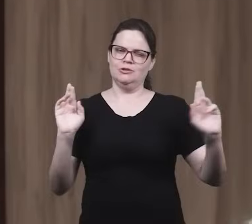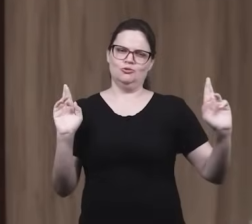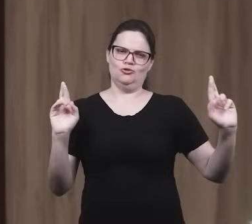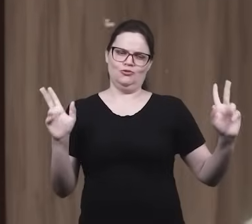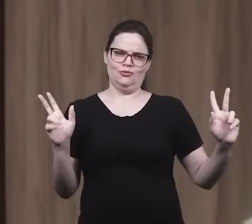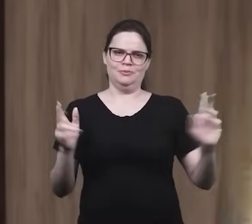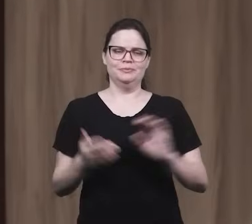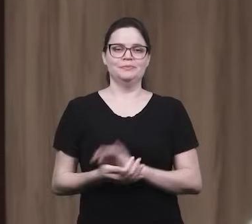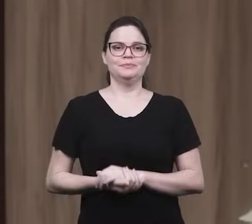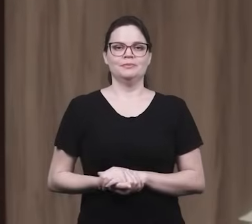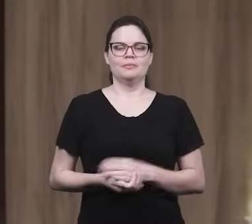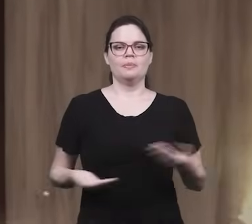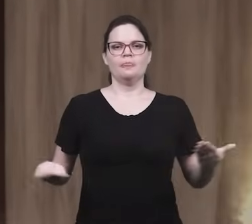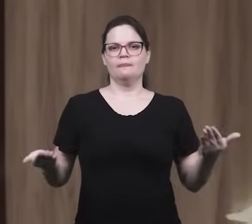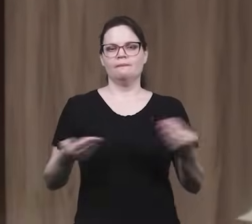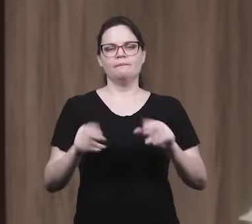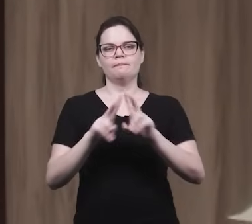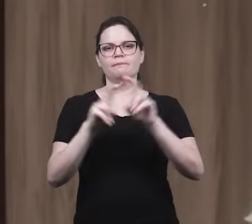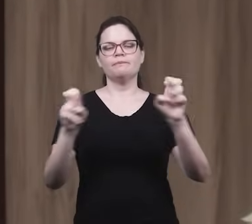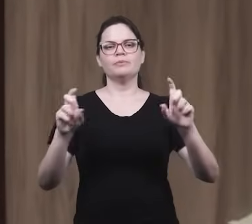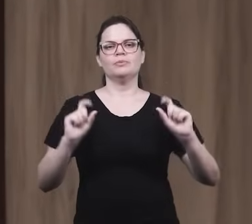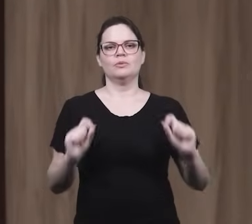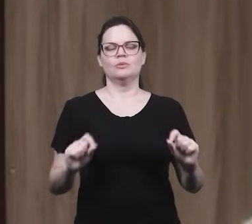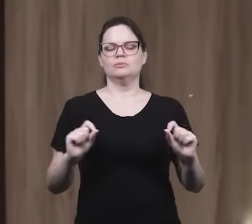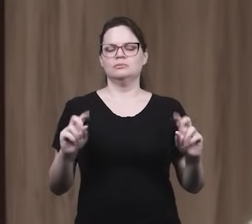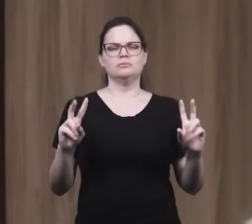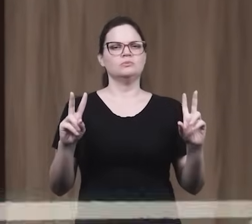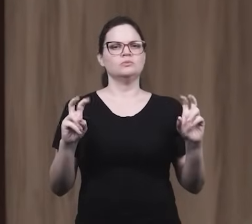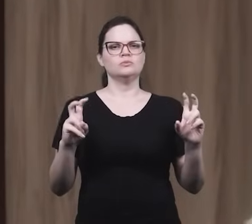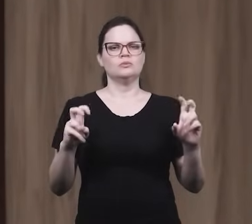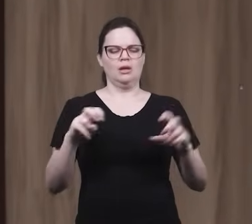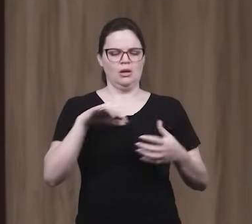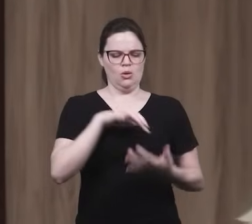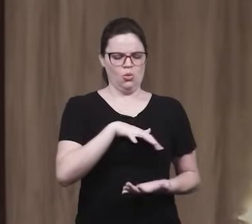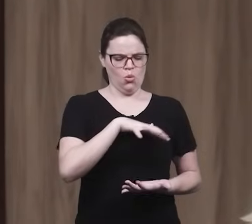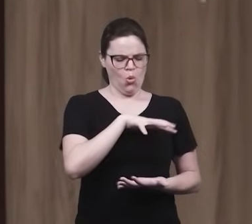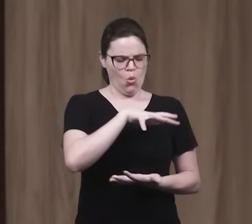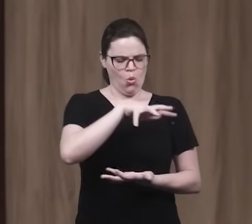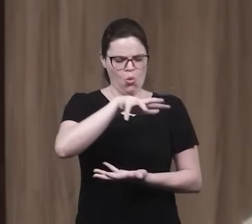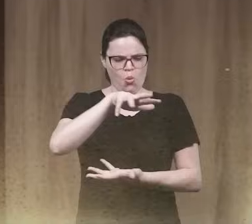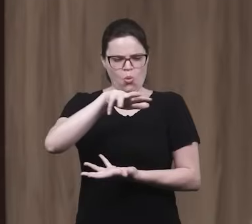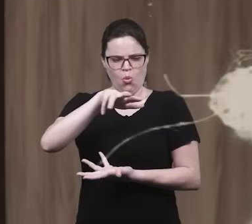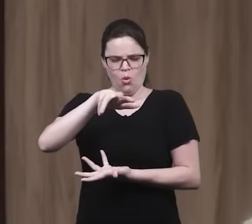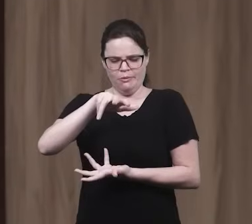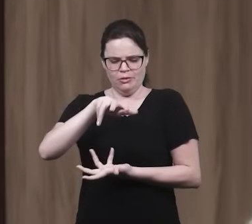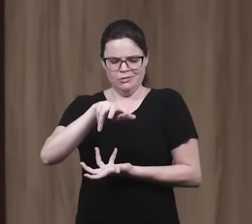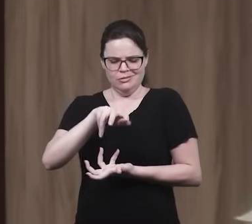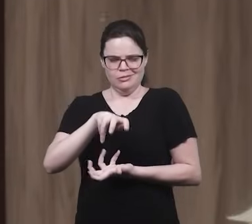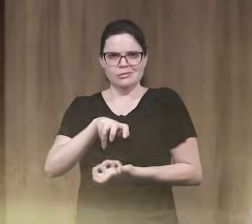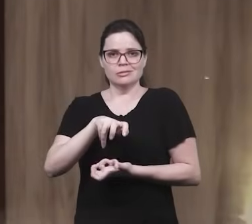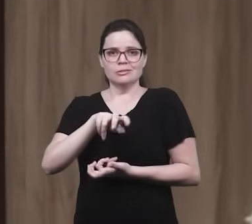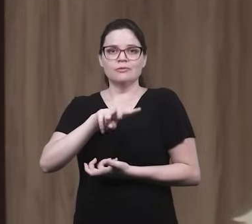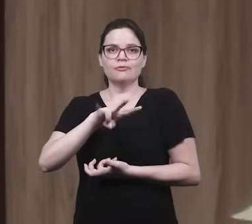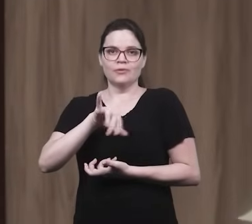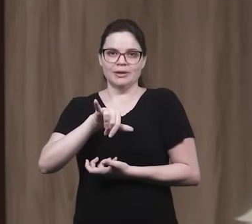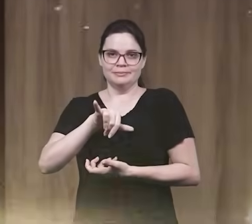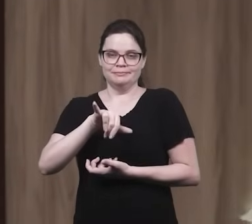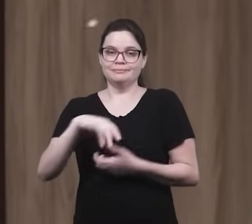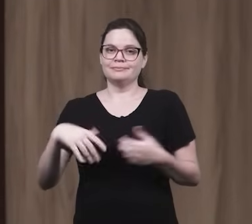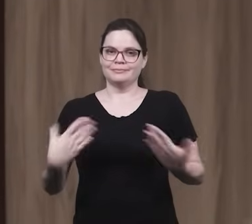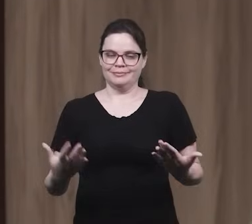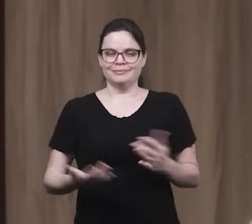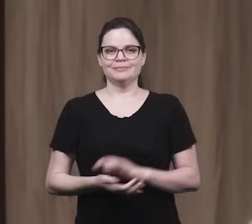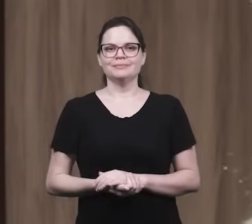episódio de hoje nós vamos tratar a respeito de um tema que é o mundo envelhece. Um tema bastante atual e vamos tratar